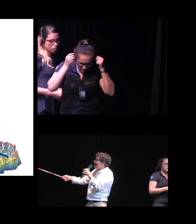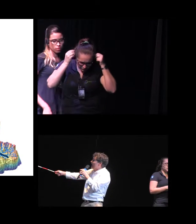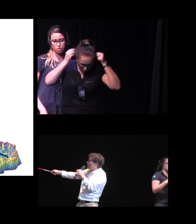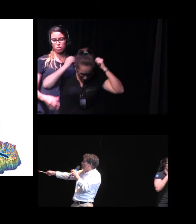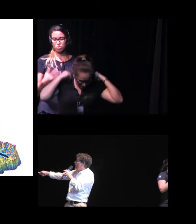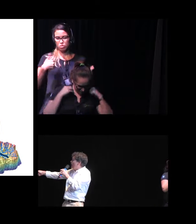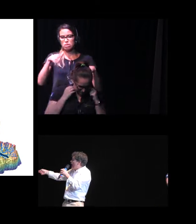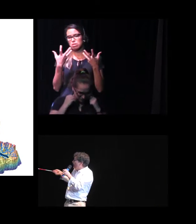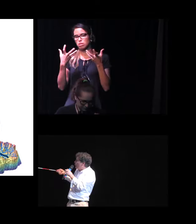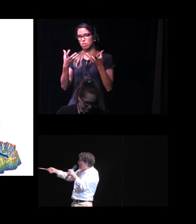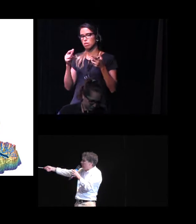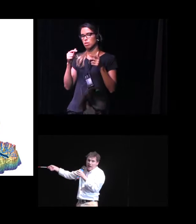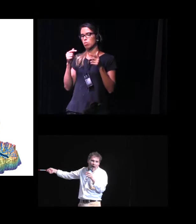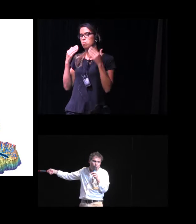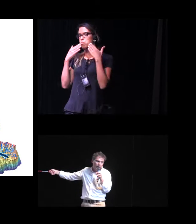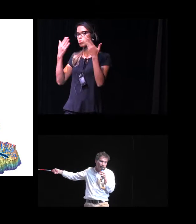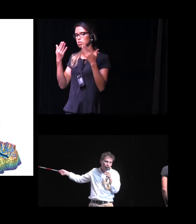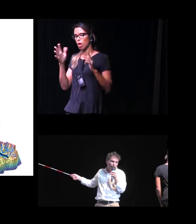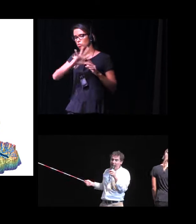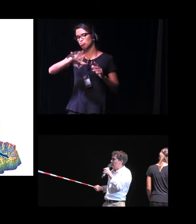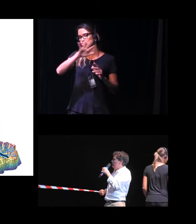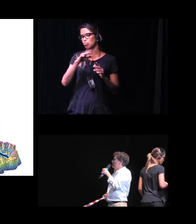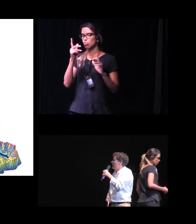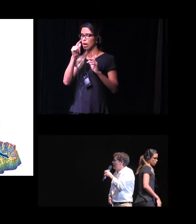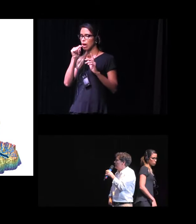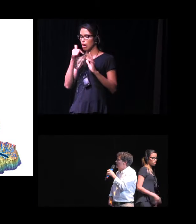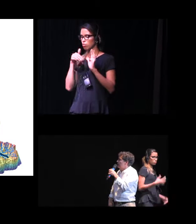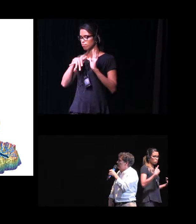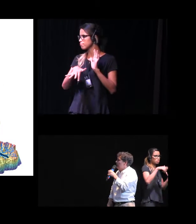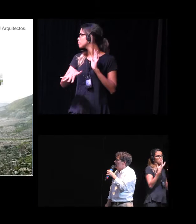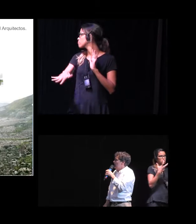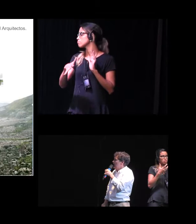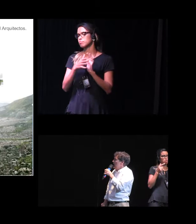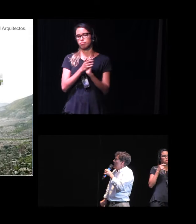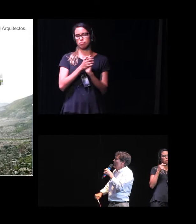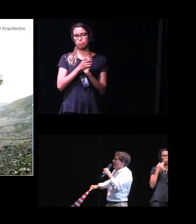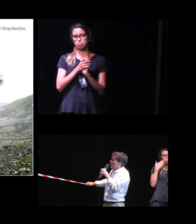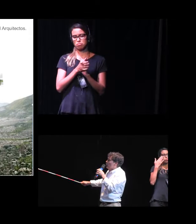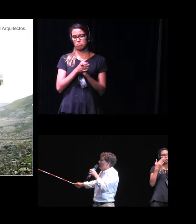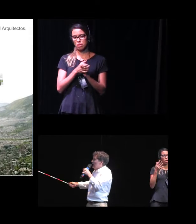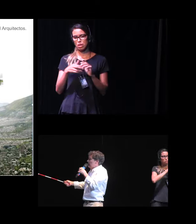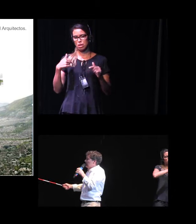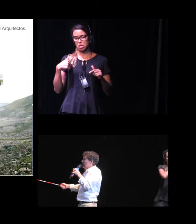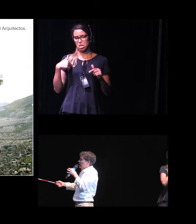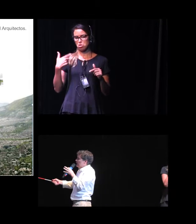alto, e nós queríamos transmitir ao cidadão que isso era água.